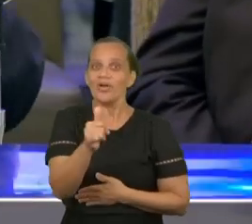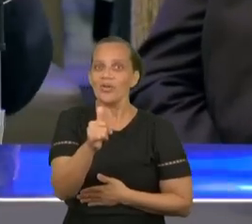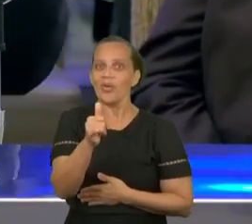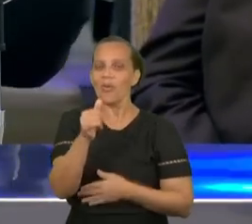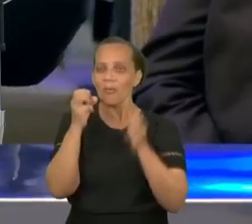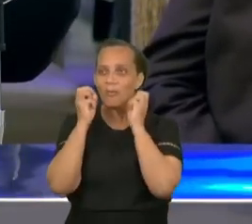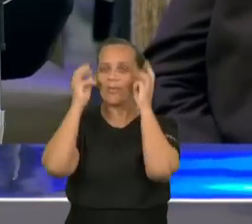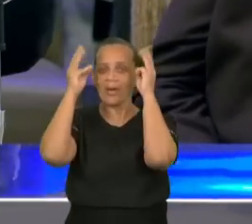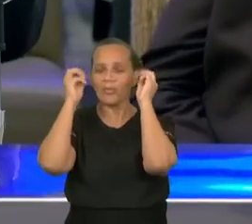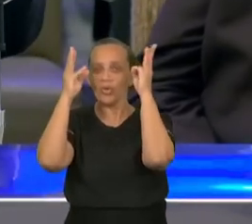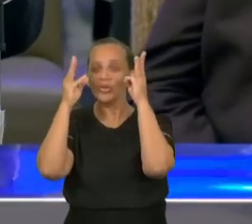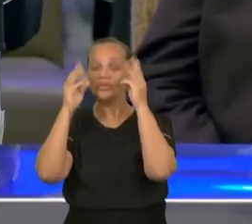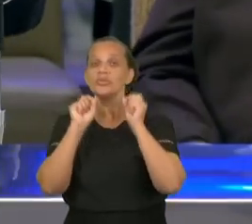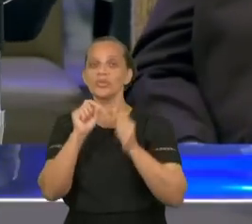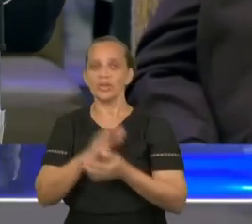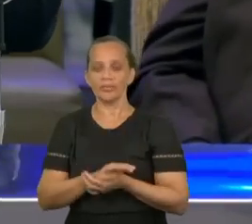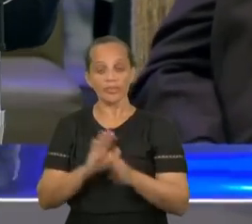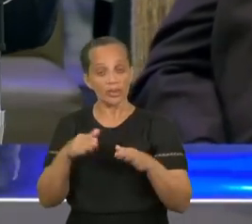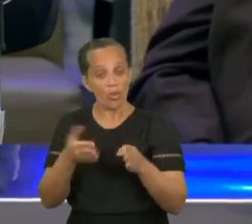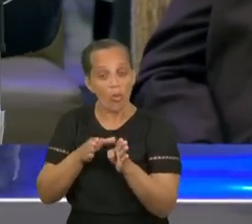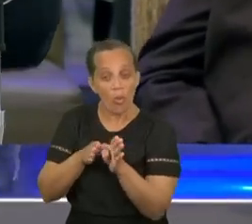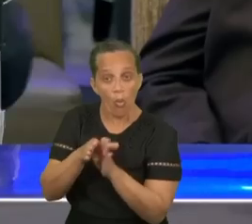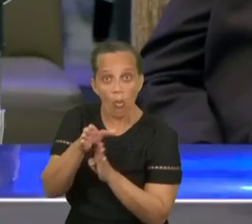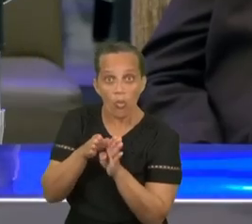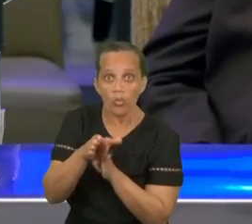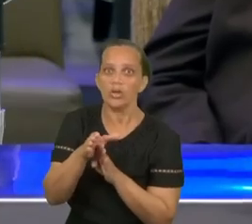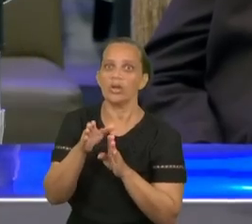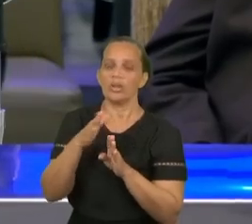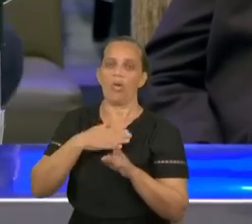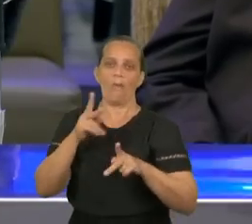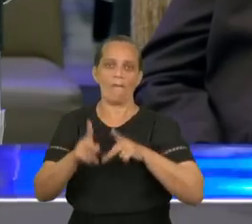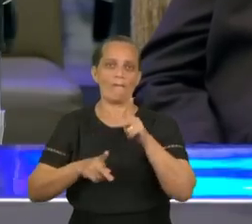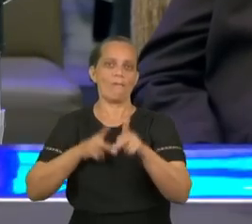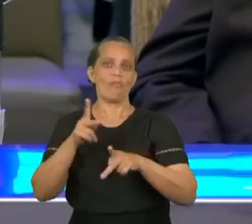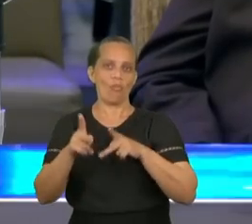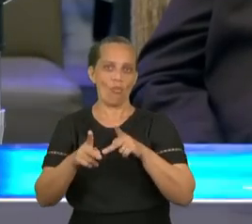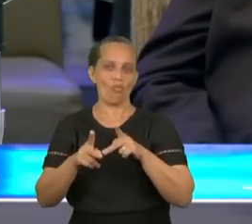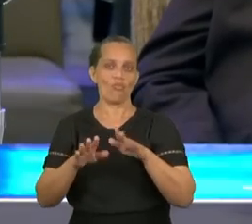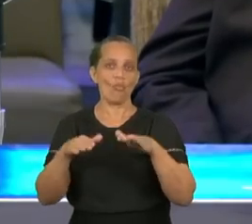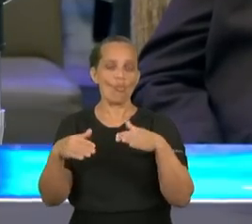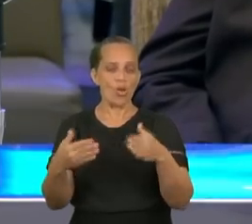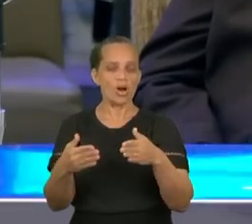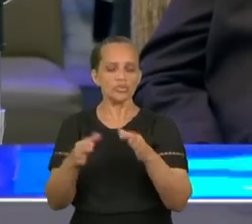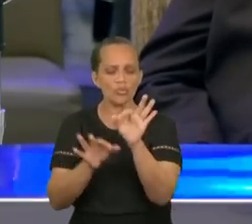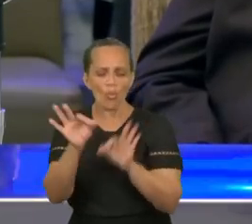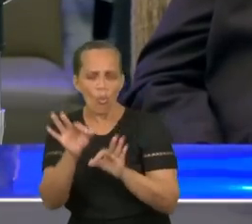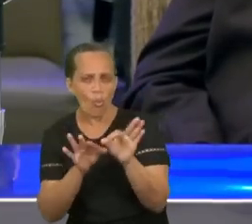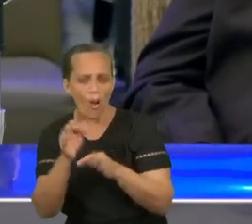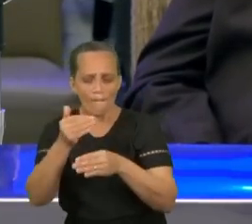a Moisés e disse assim orienta-os Hebreus a quando construírem uma casa